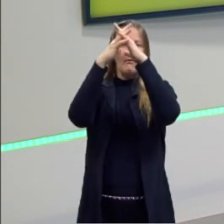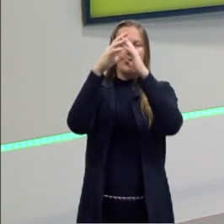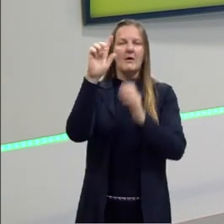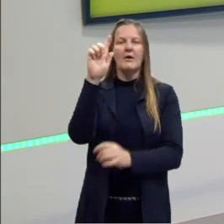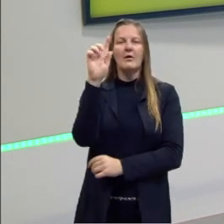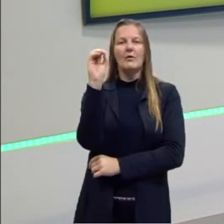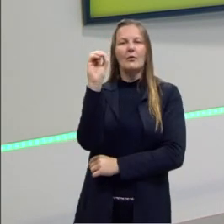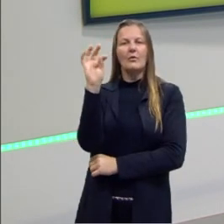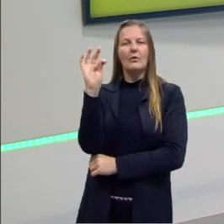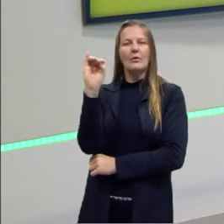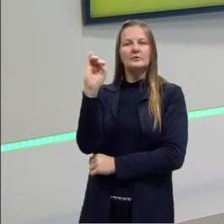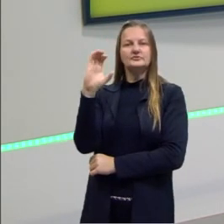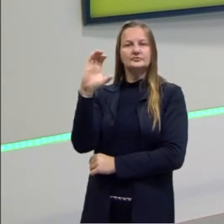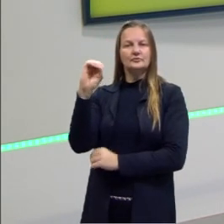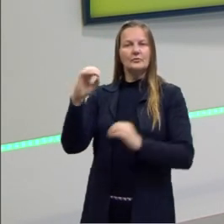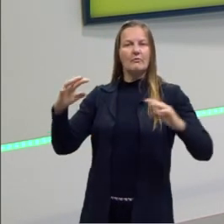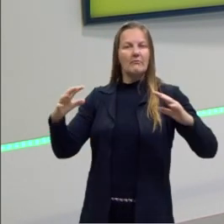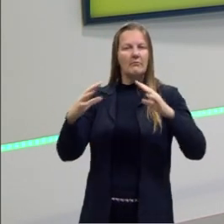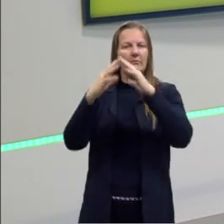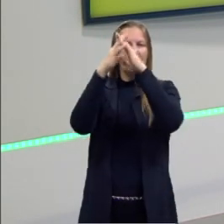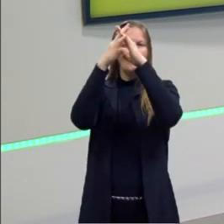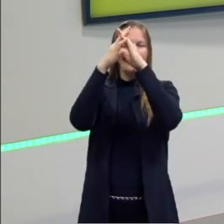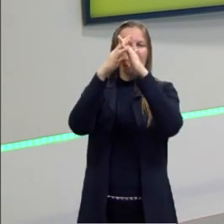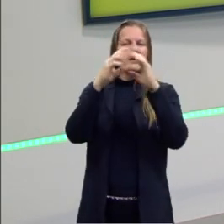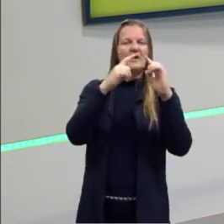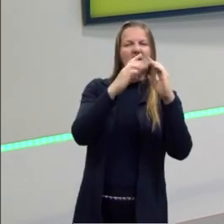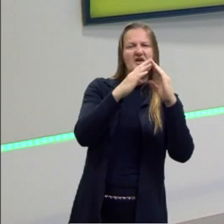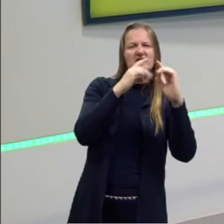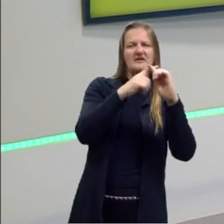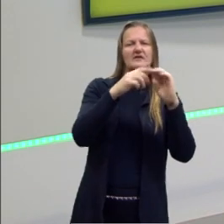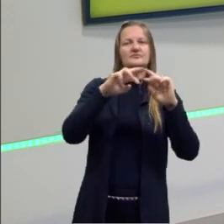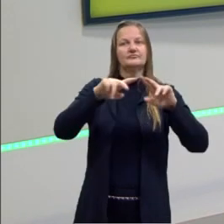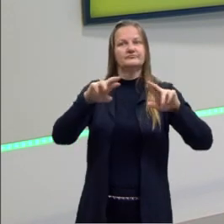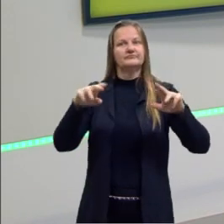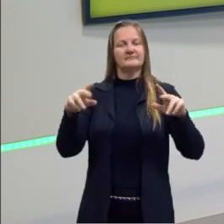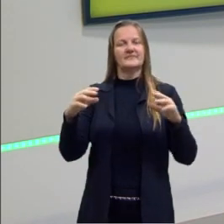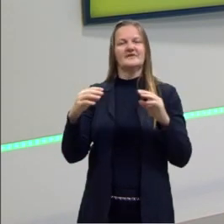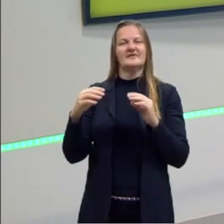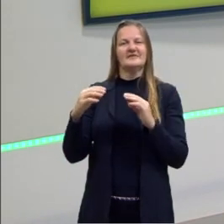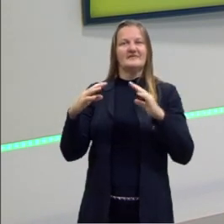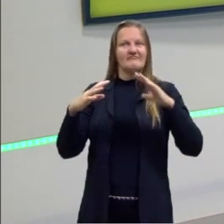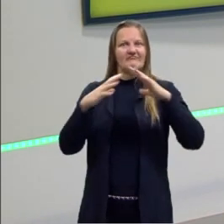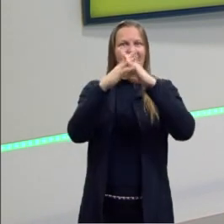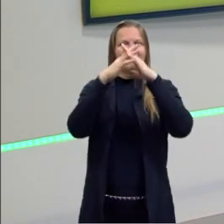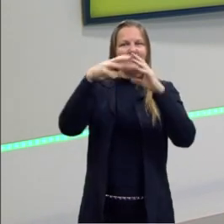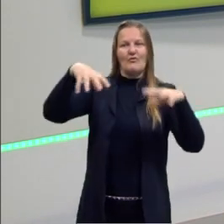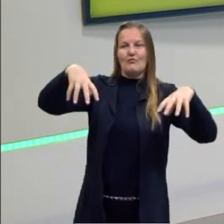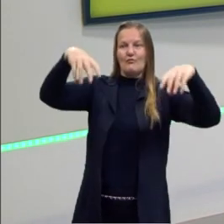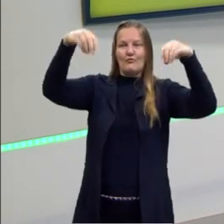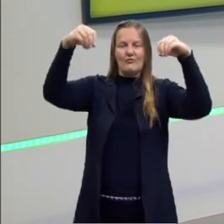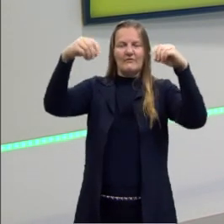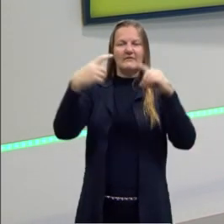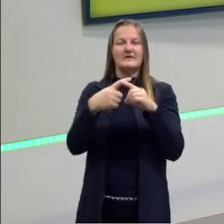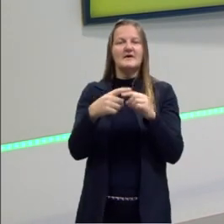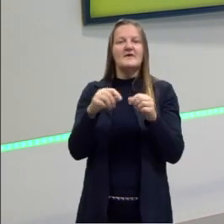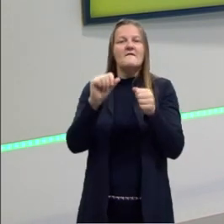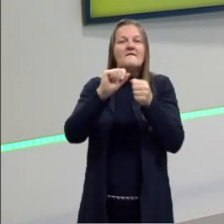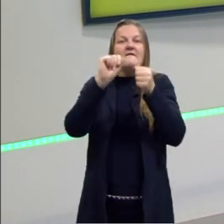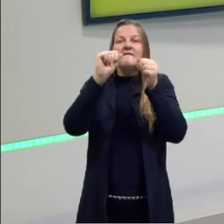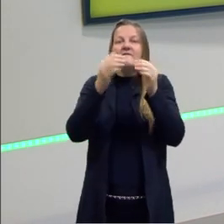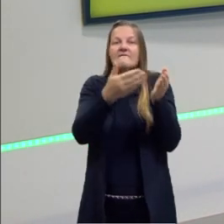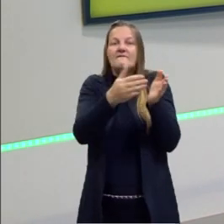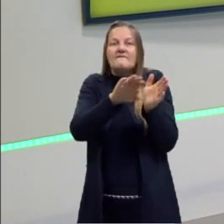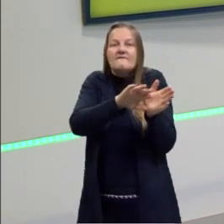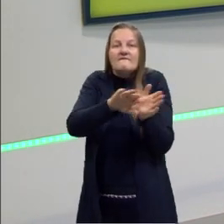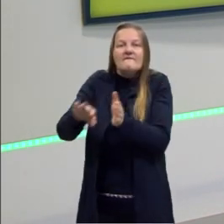Então nesse momento aqui do renascimento a gente esquece esses padrões estéticos e faz um resgate